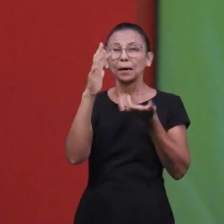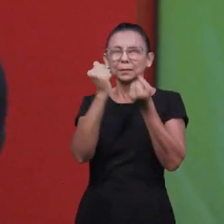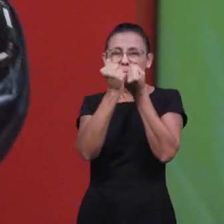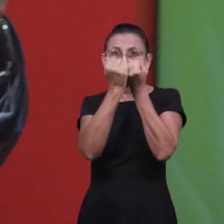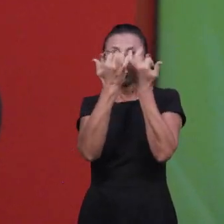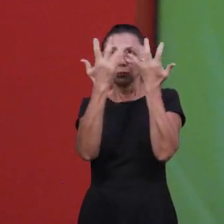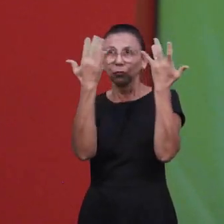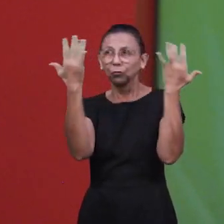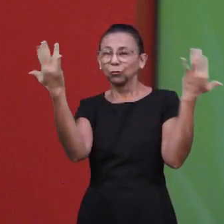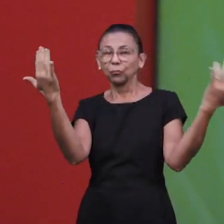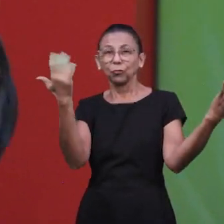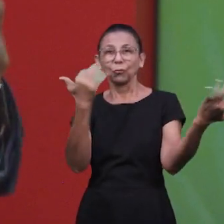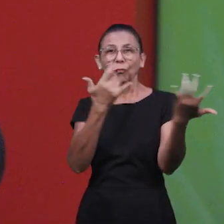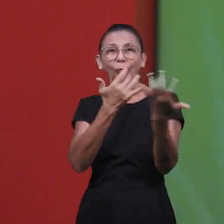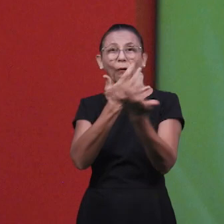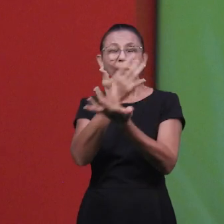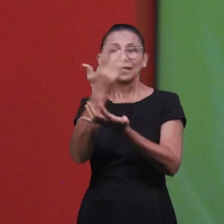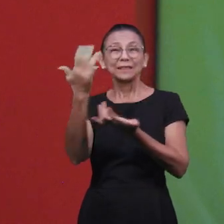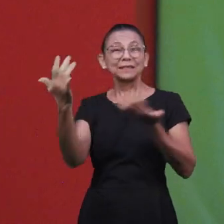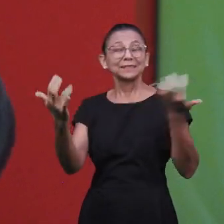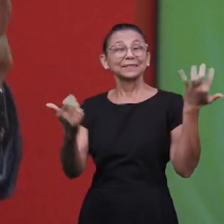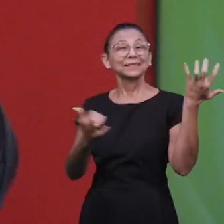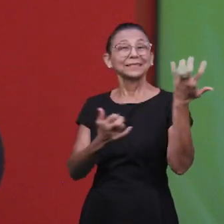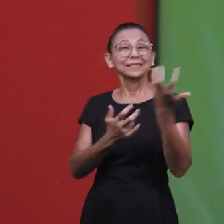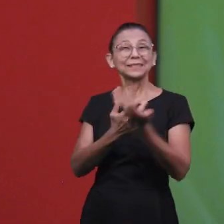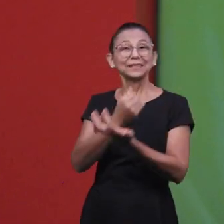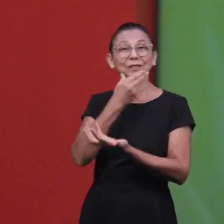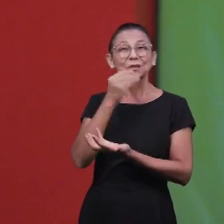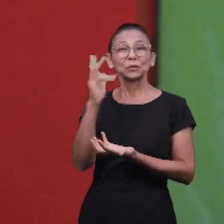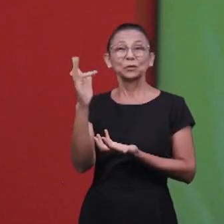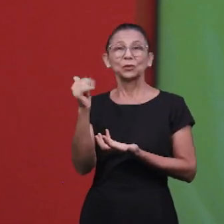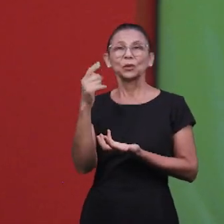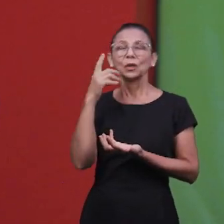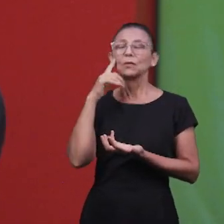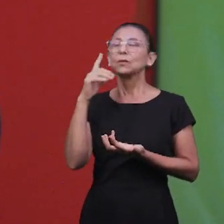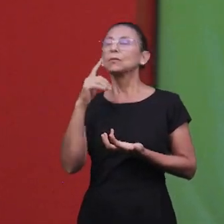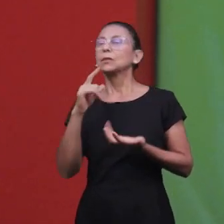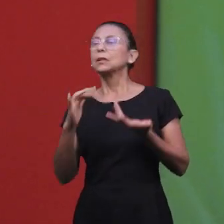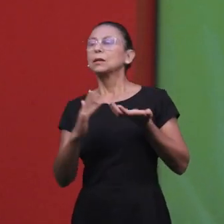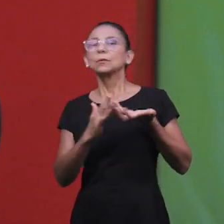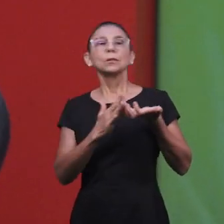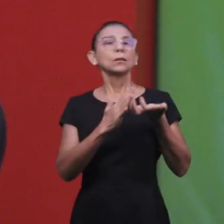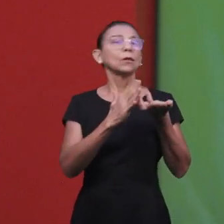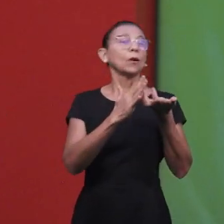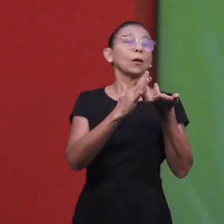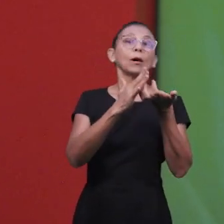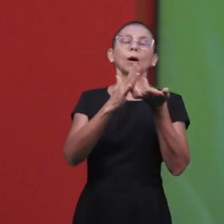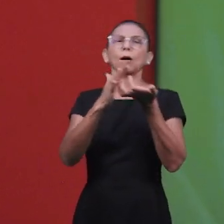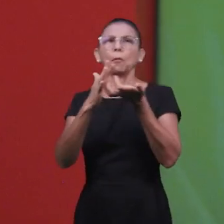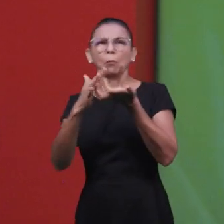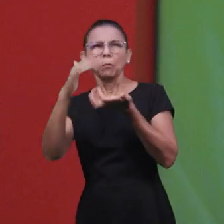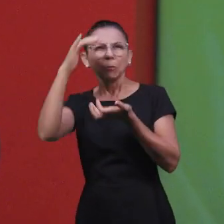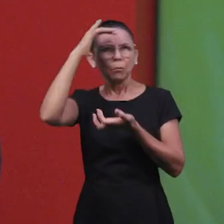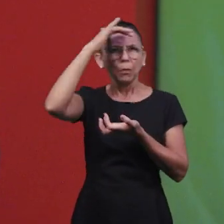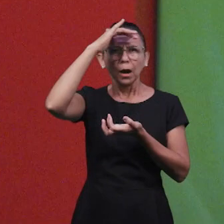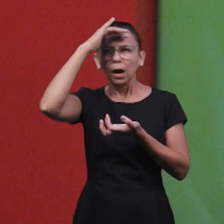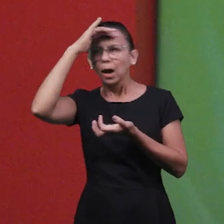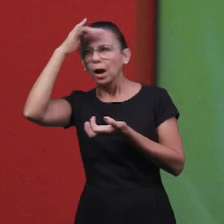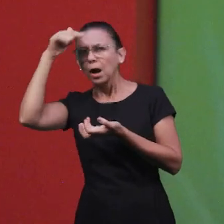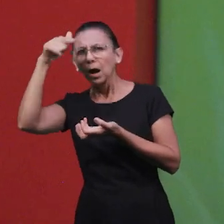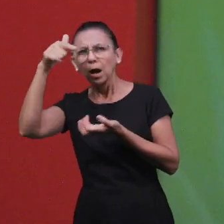via o movimentar das luzes, das candeias. Ele ia vendo, os convidados estão chegando e